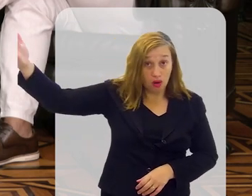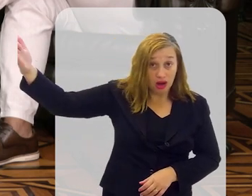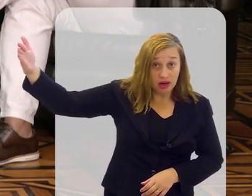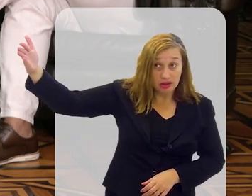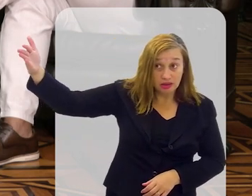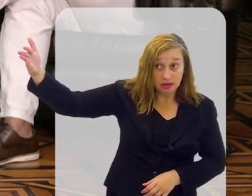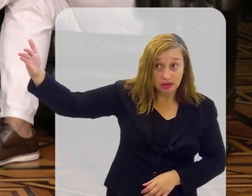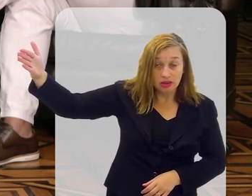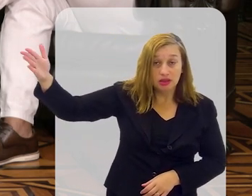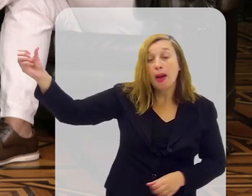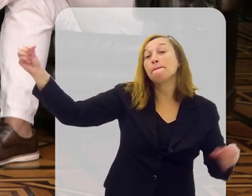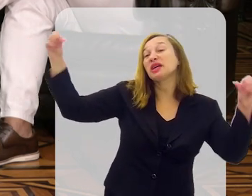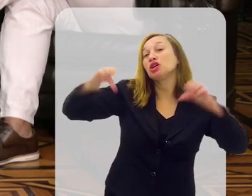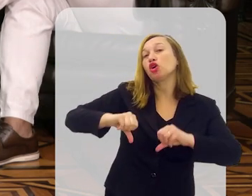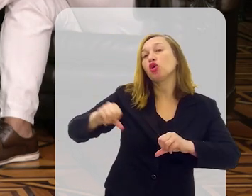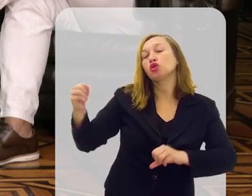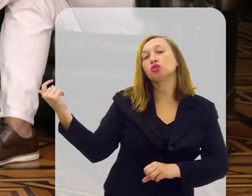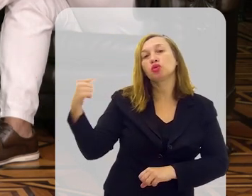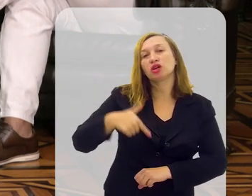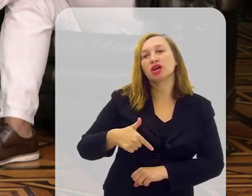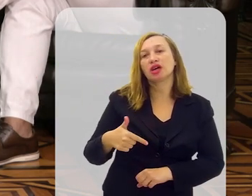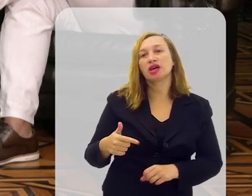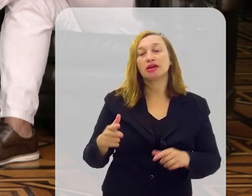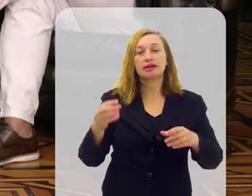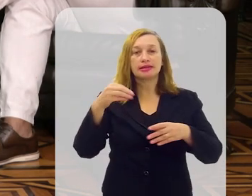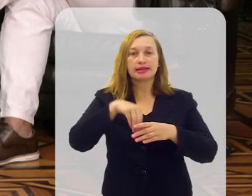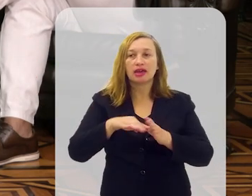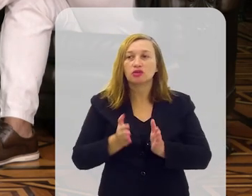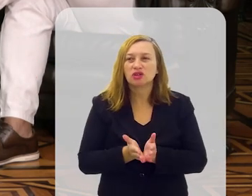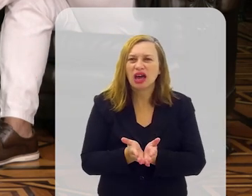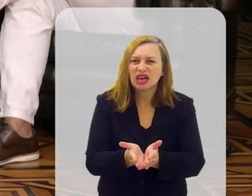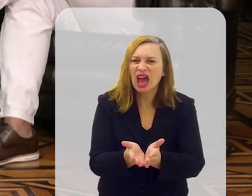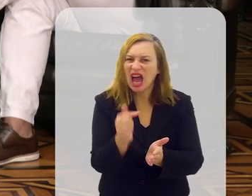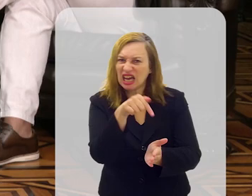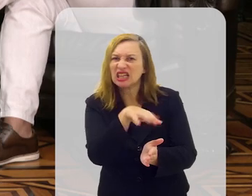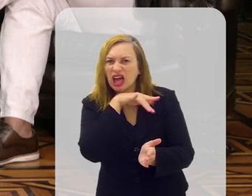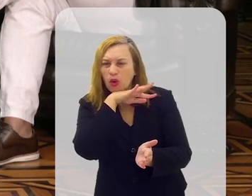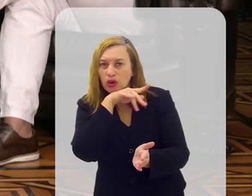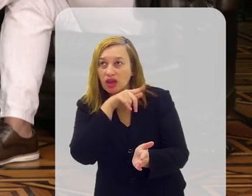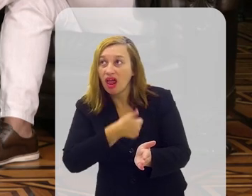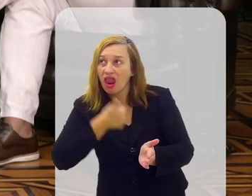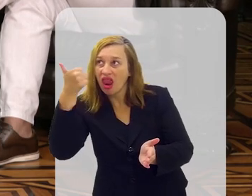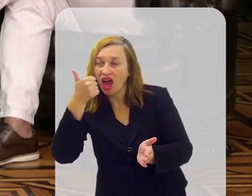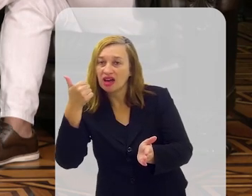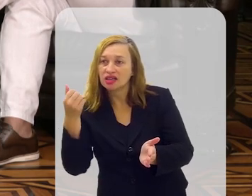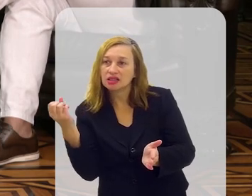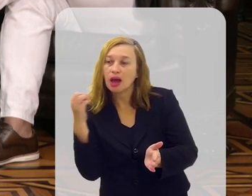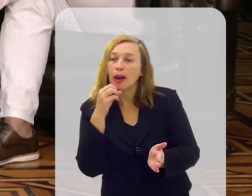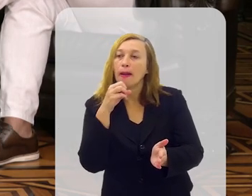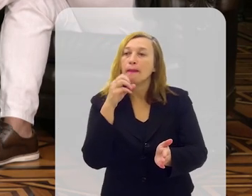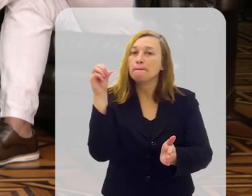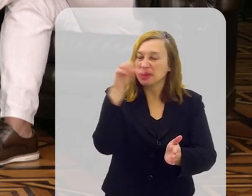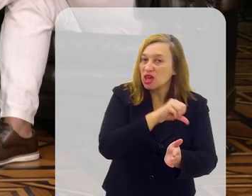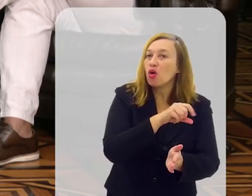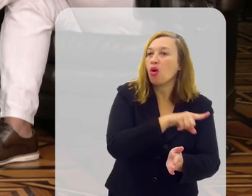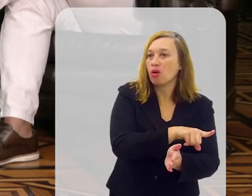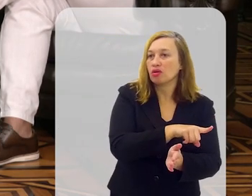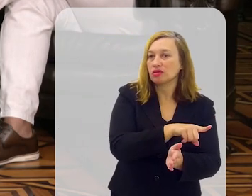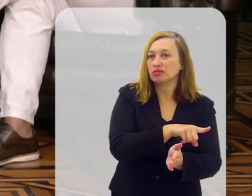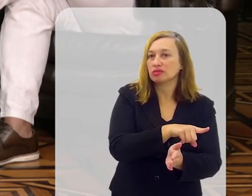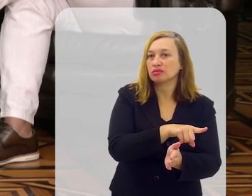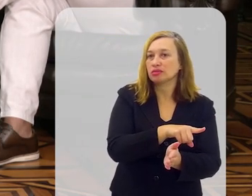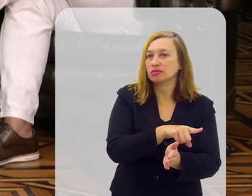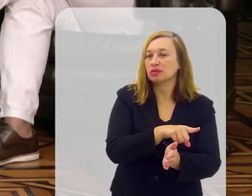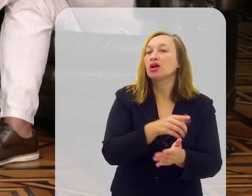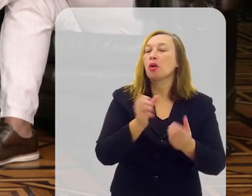fora está pior do que aqui dentro. Sim. Aqui dentro está ruim, mas lá fora está pior. Eu posso até falar que isso